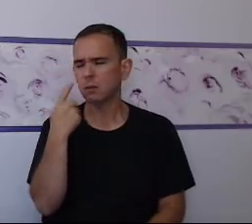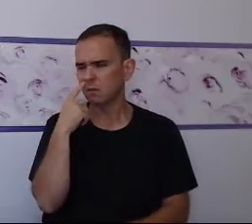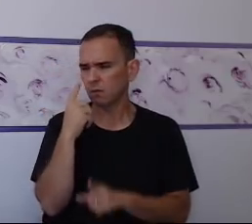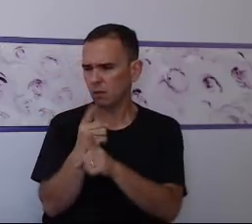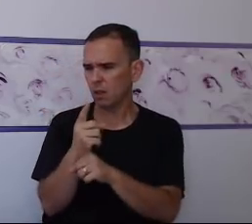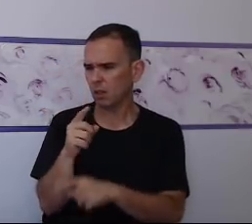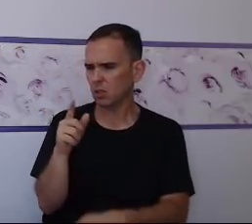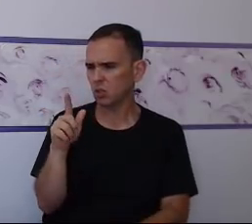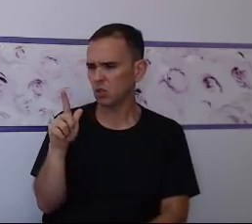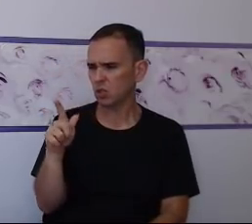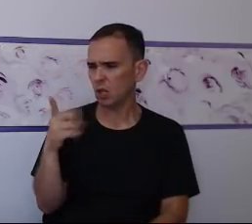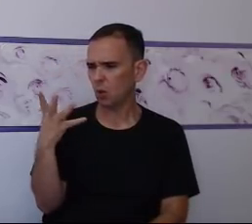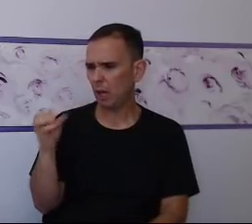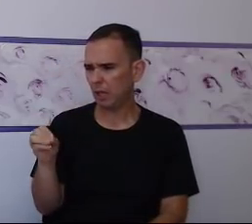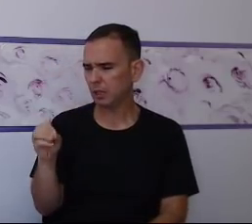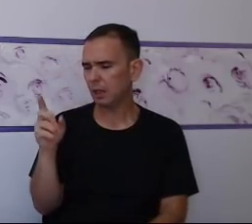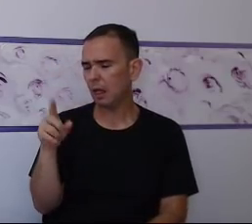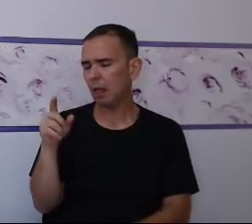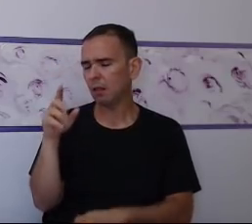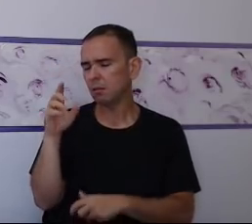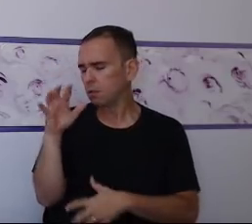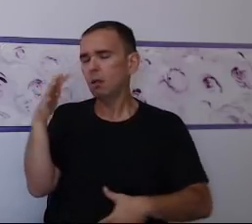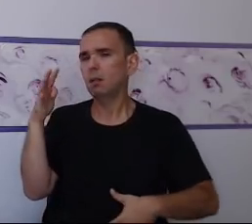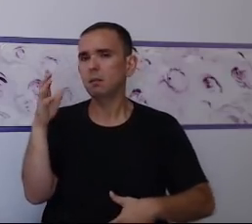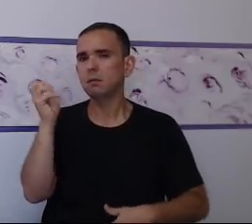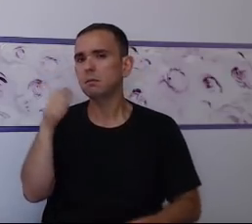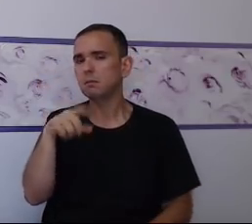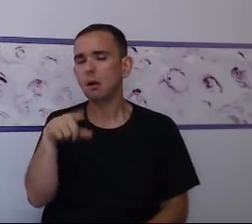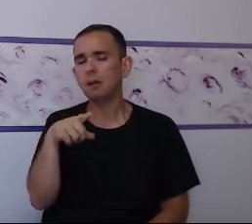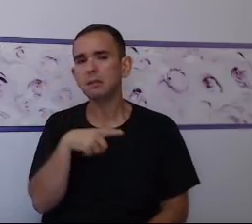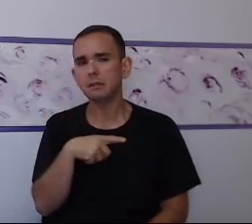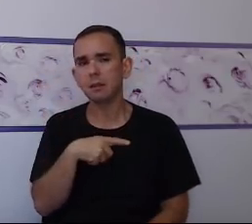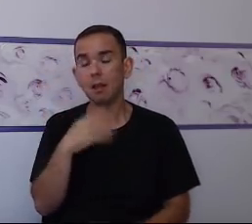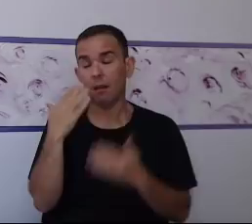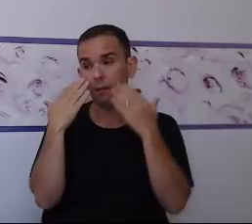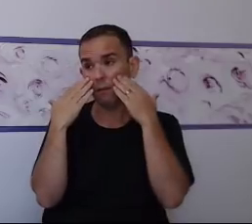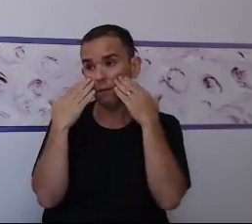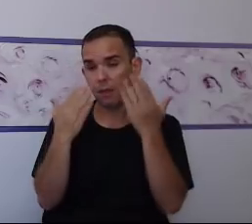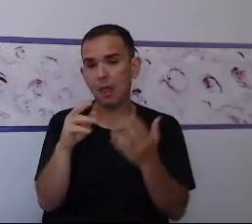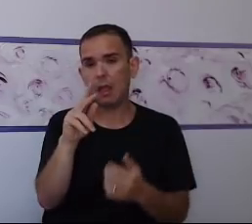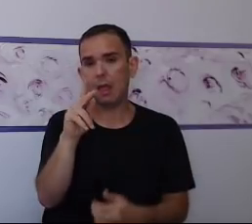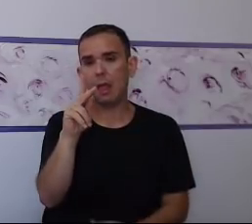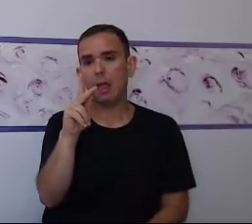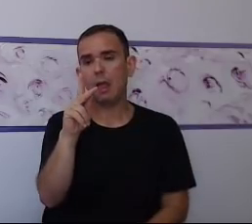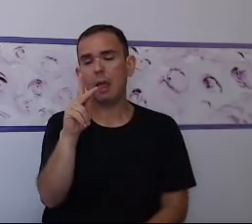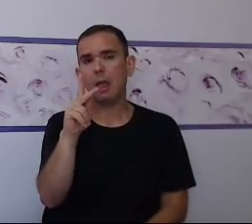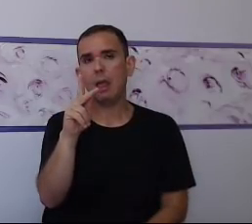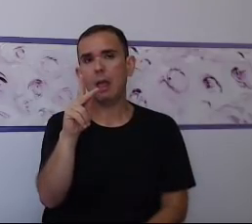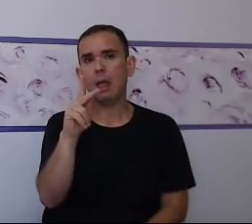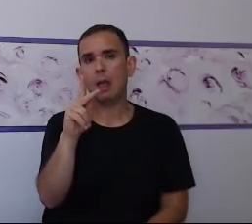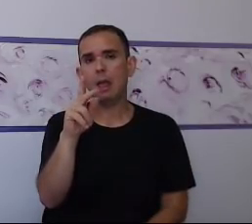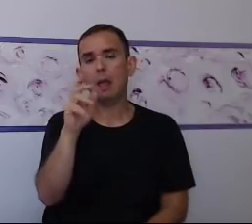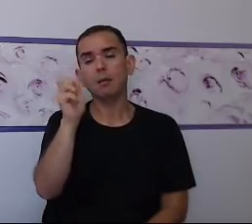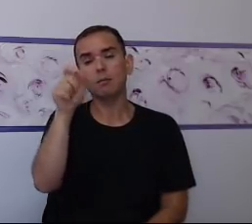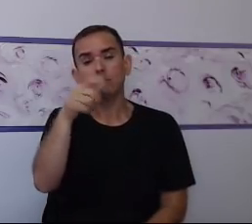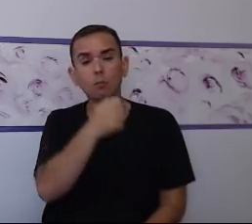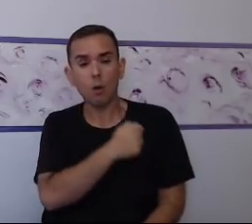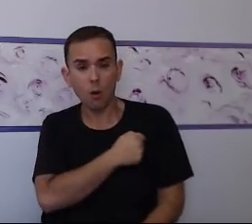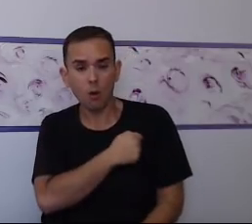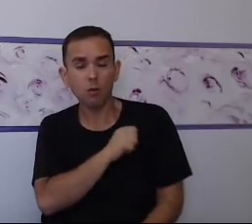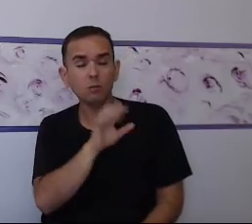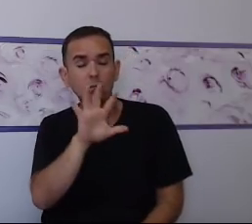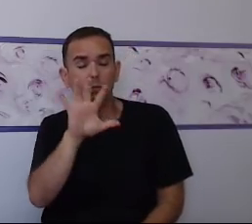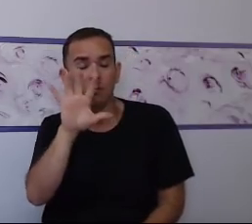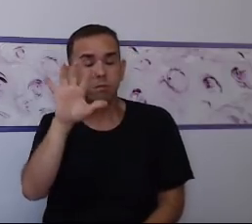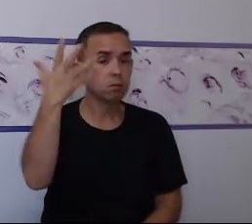vem acompanhado de uma epilepsia. Então a gente já pode prever, né, e se atentar que é um aluno que pode vir a